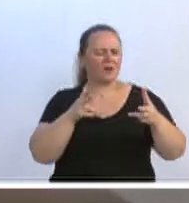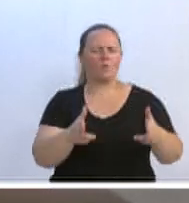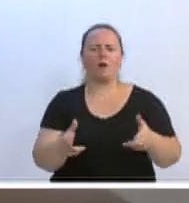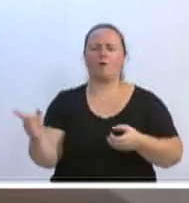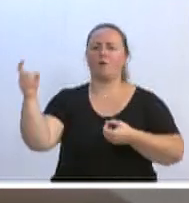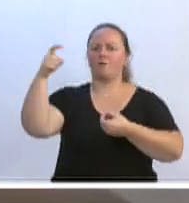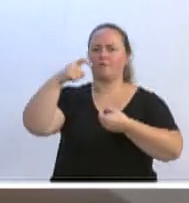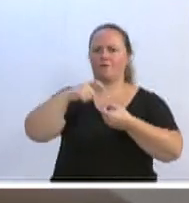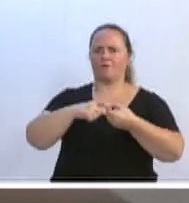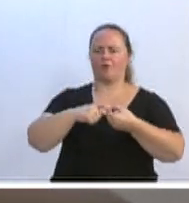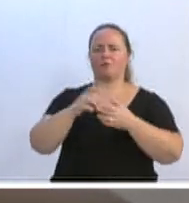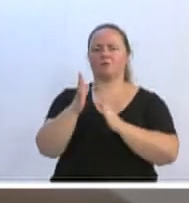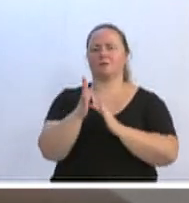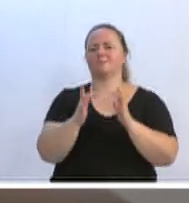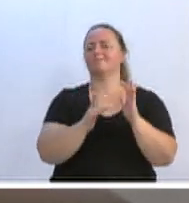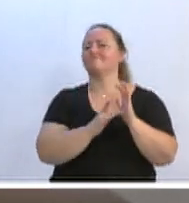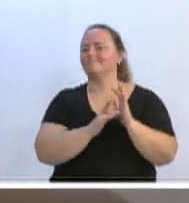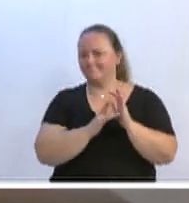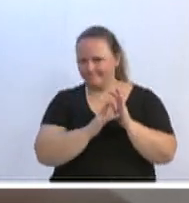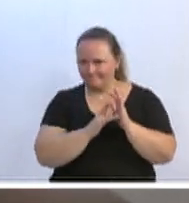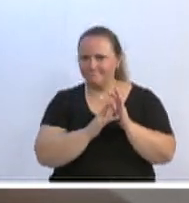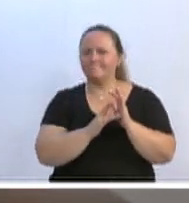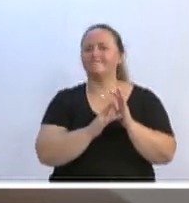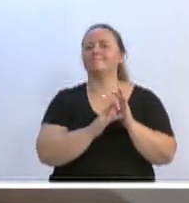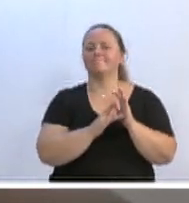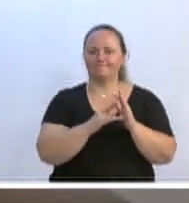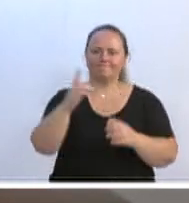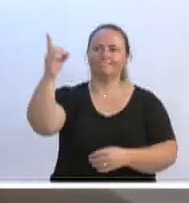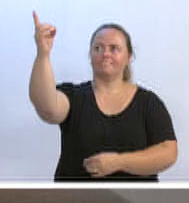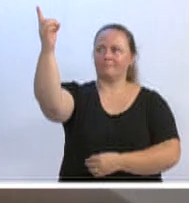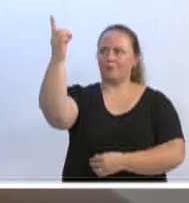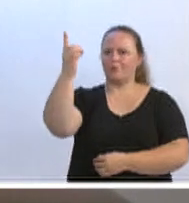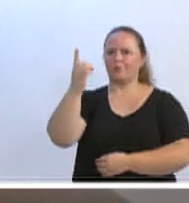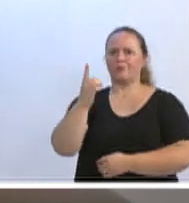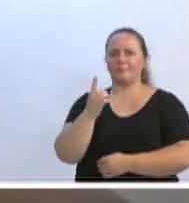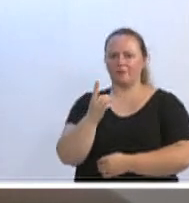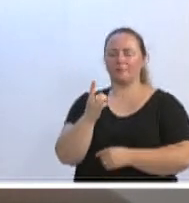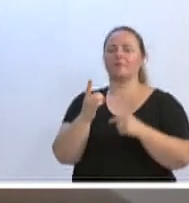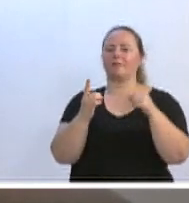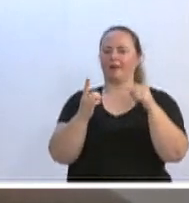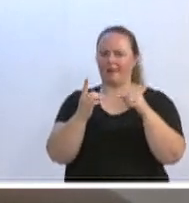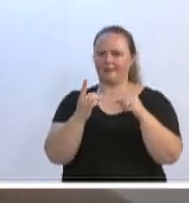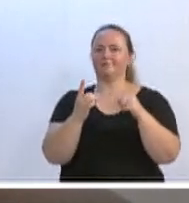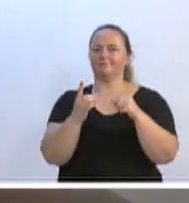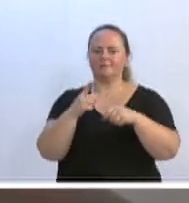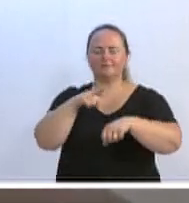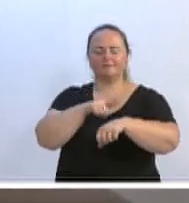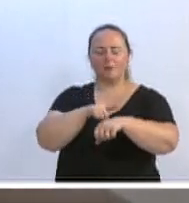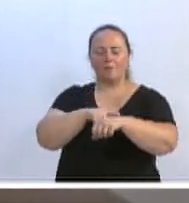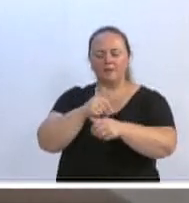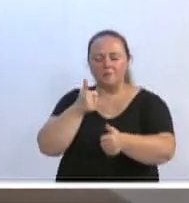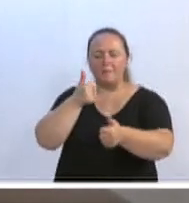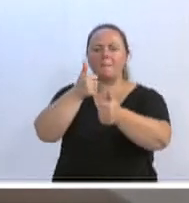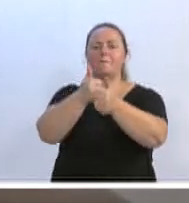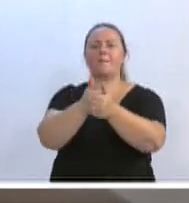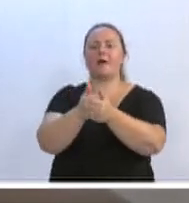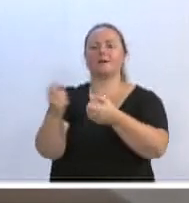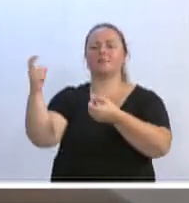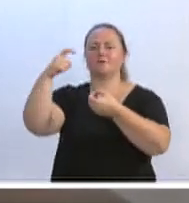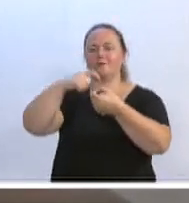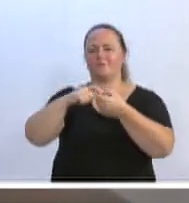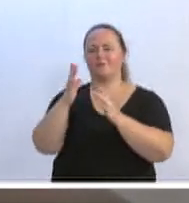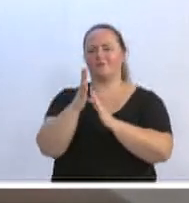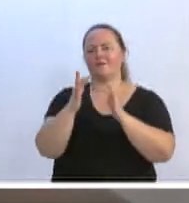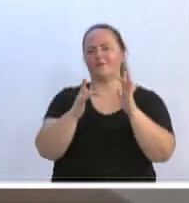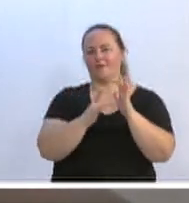vinda do Filho do Homem. Ele virá. Maranata, ora vem, Senhor Jesus.